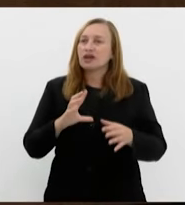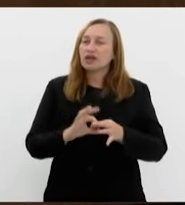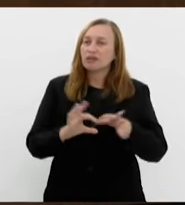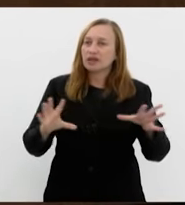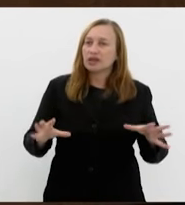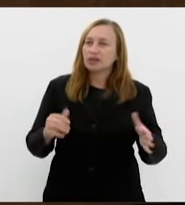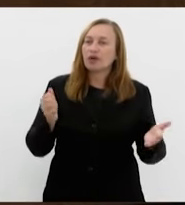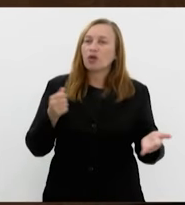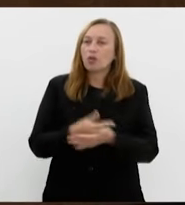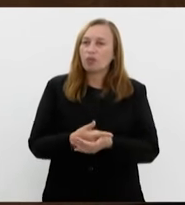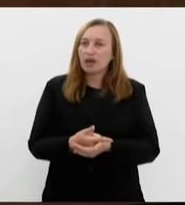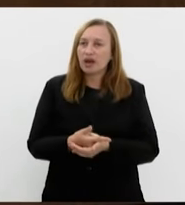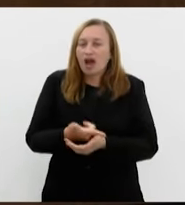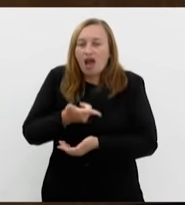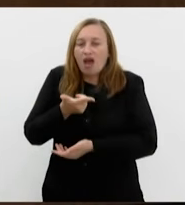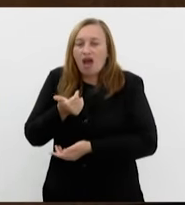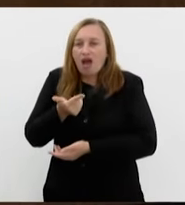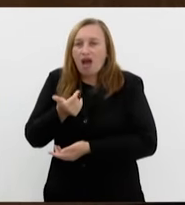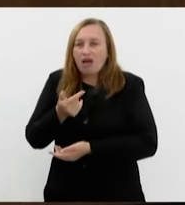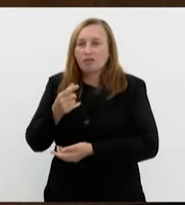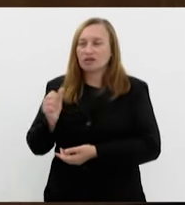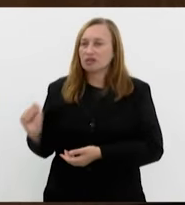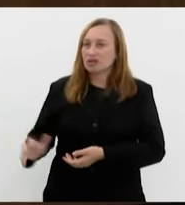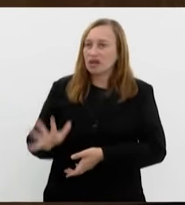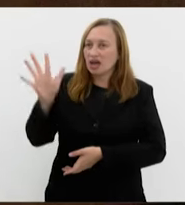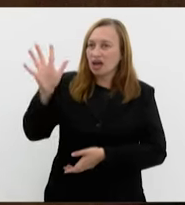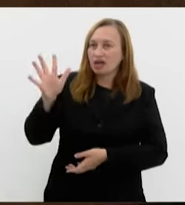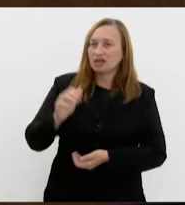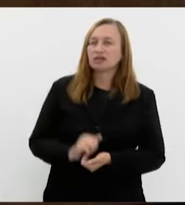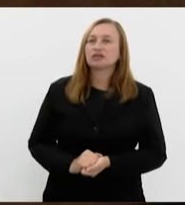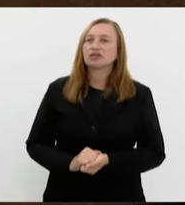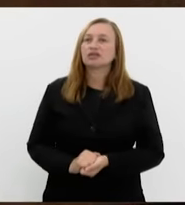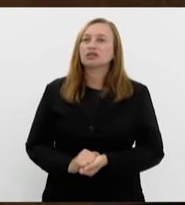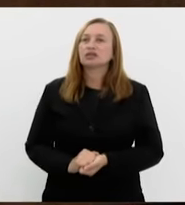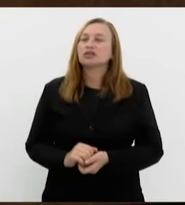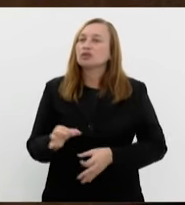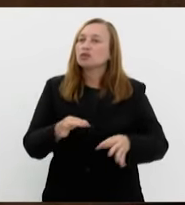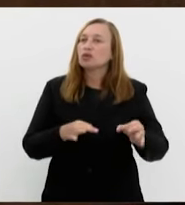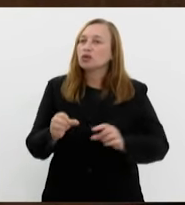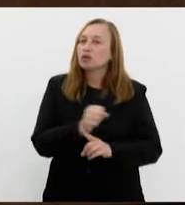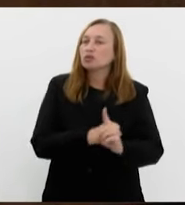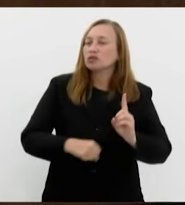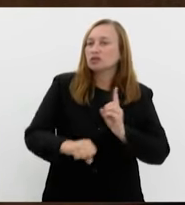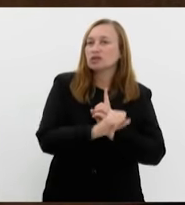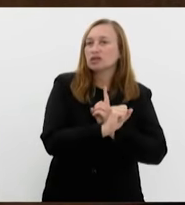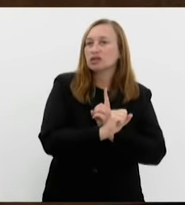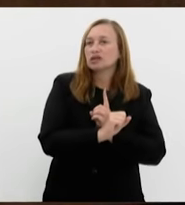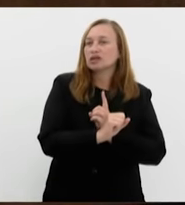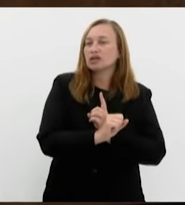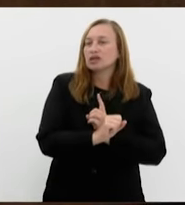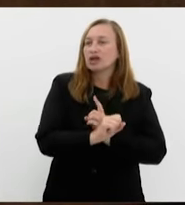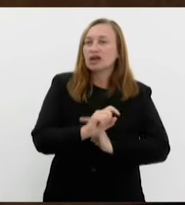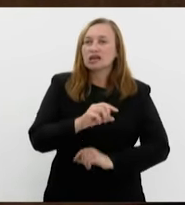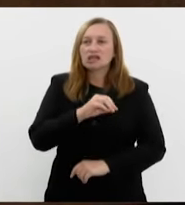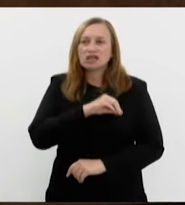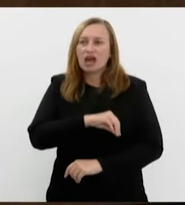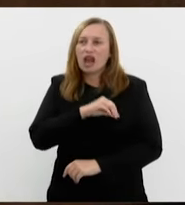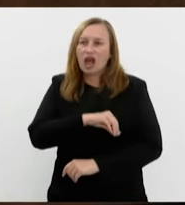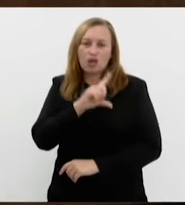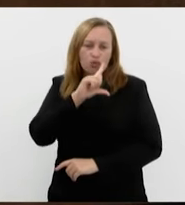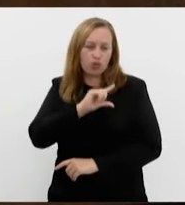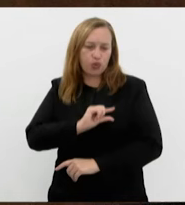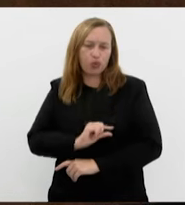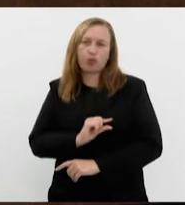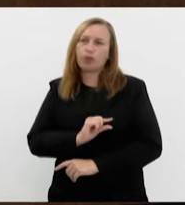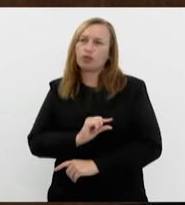armas pesadas e caras, estavam nos programas sociais, com menos de meio salário mínimo de renda